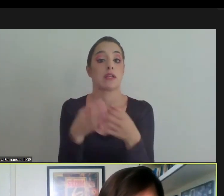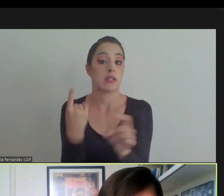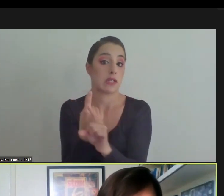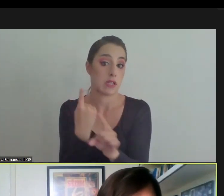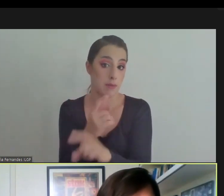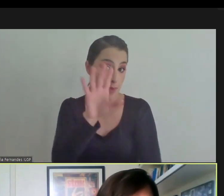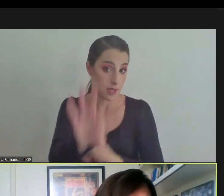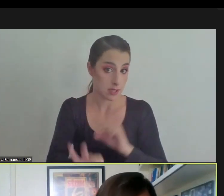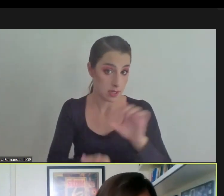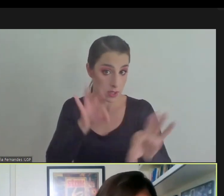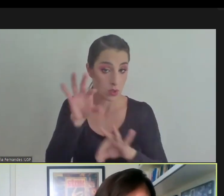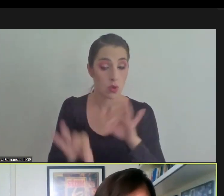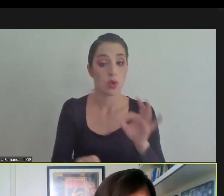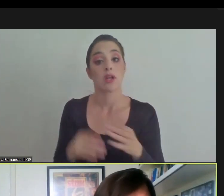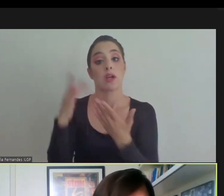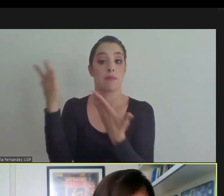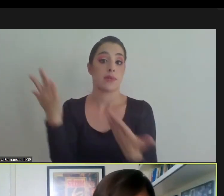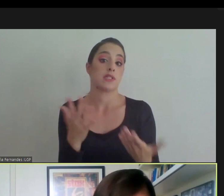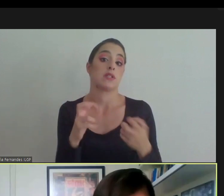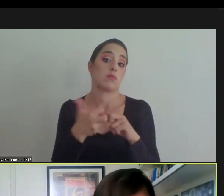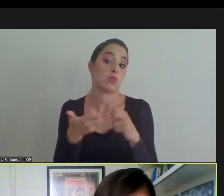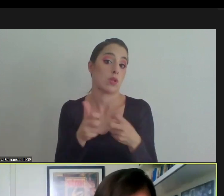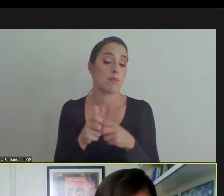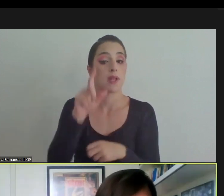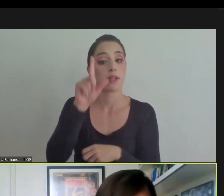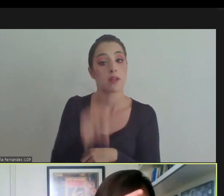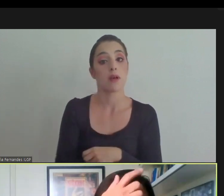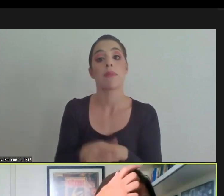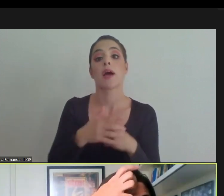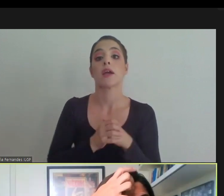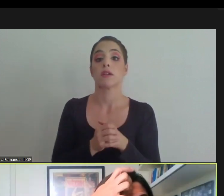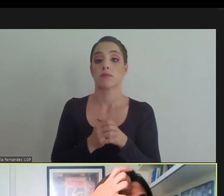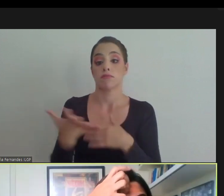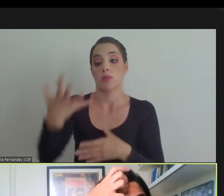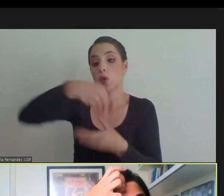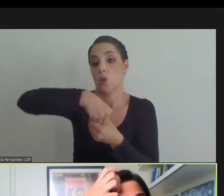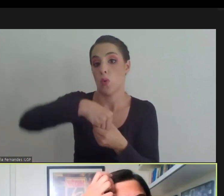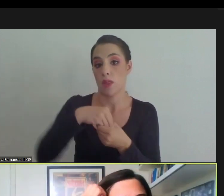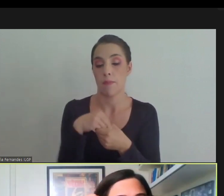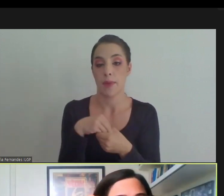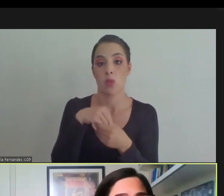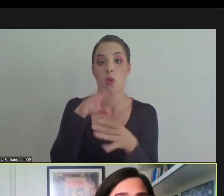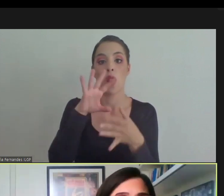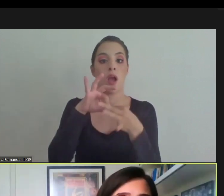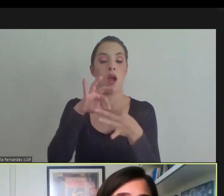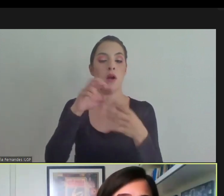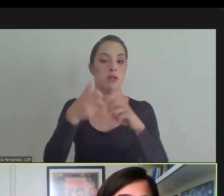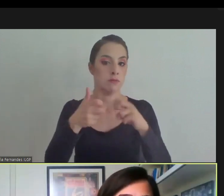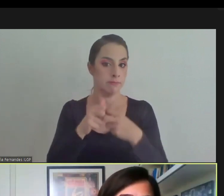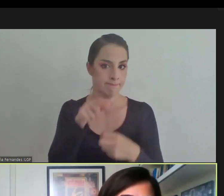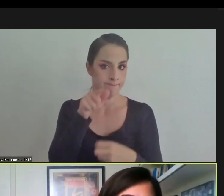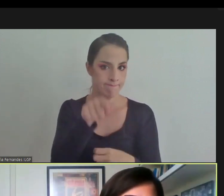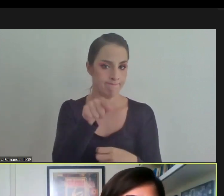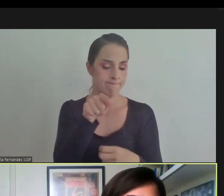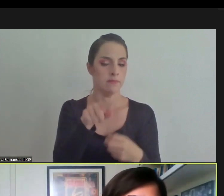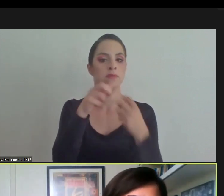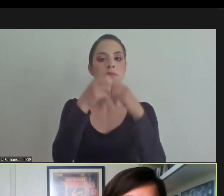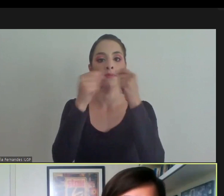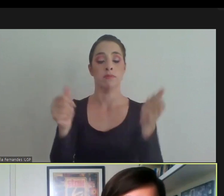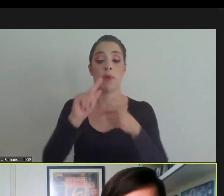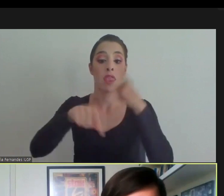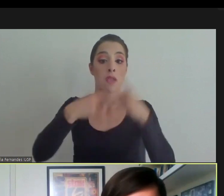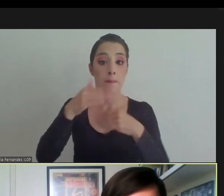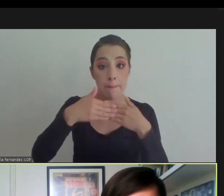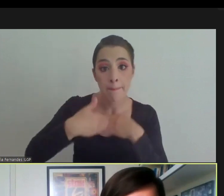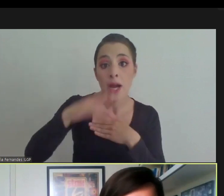e apresentam um problema, então, definem, né, enquadram, fazem o primeiro enquadramento do problema a ser solucionado. A partir disso, todos